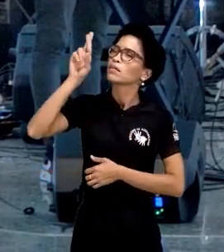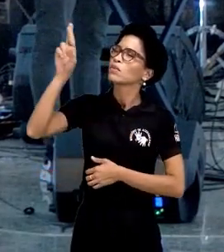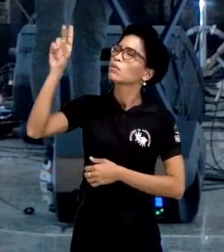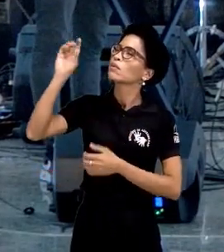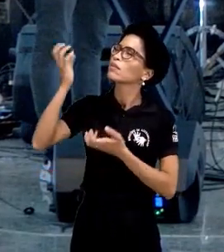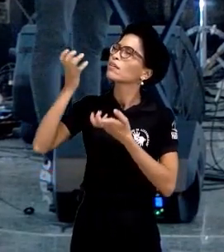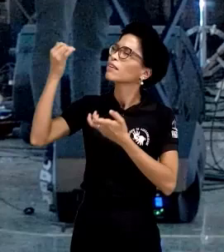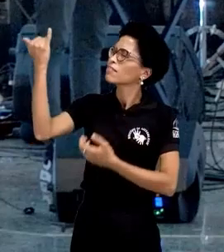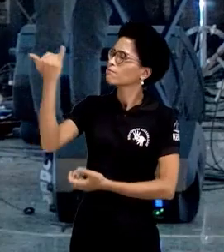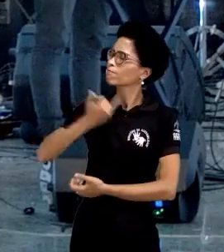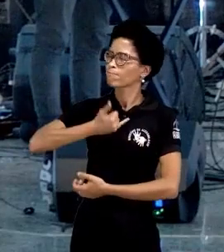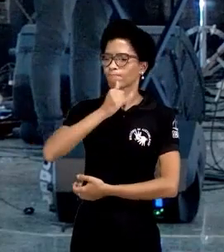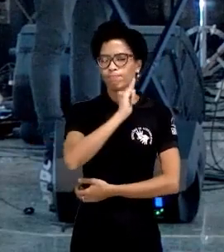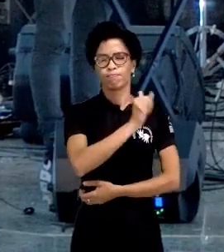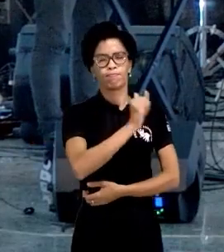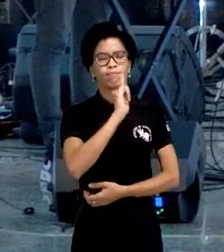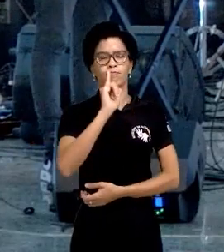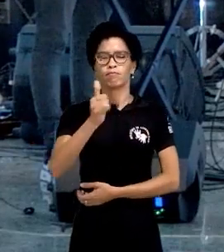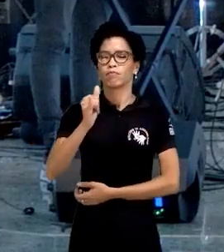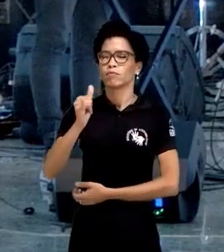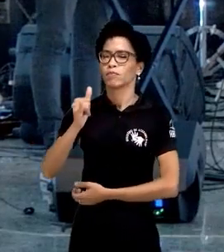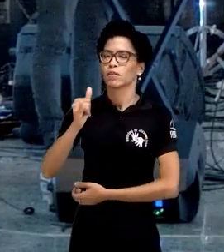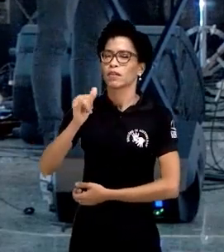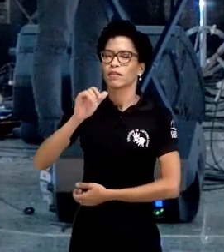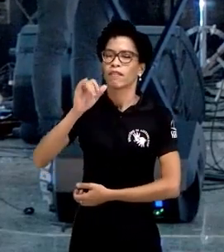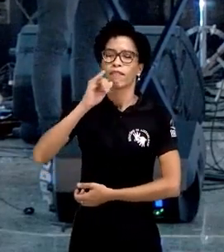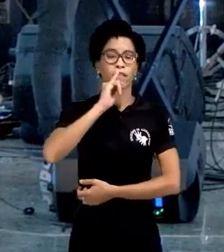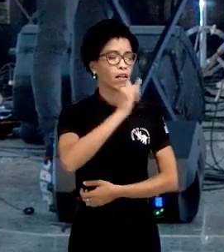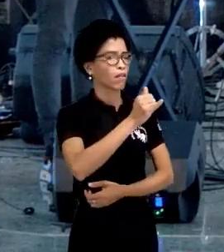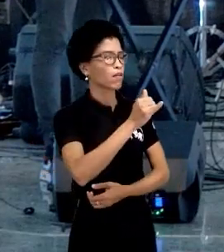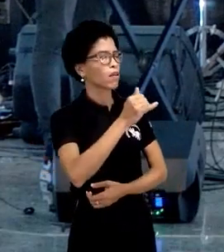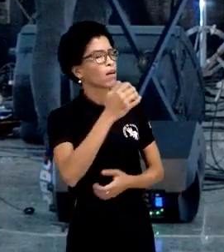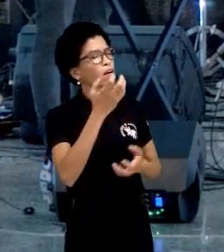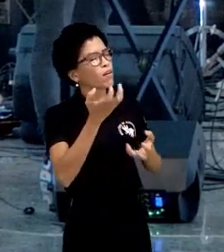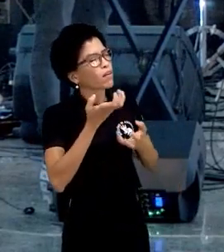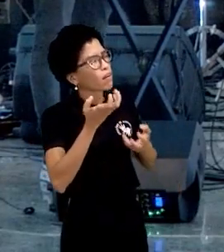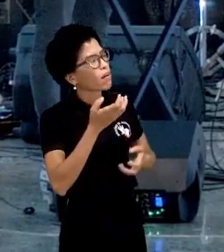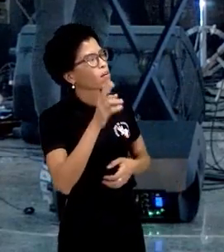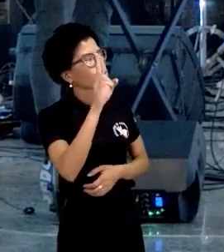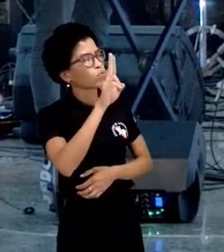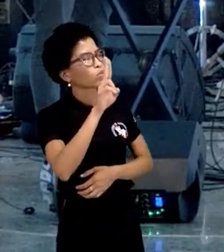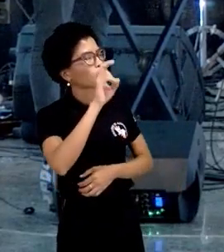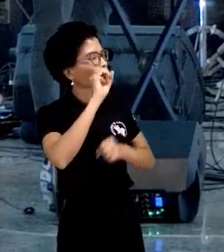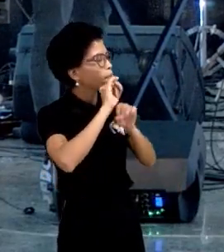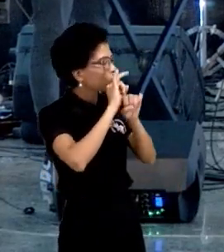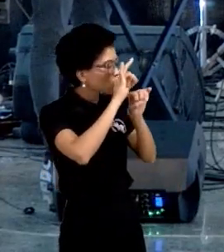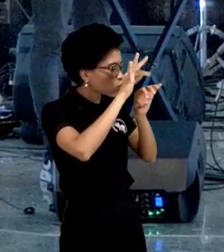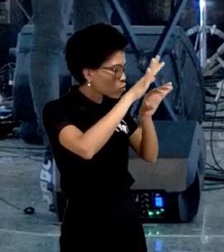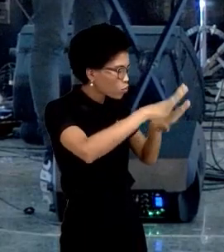mundo. Eu quero te usar como a luz da tua casa, como a luz nos teus relacionamentos, no teu trabalho.